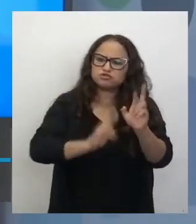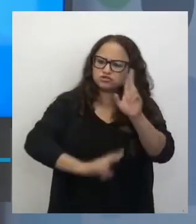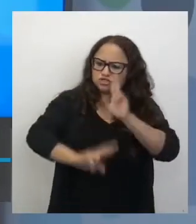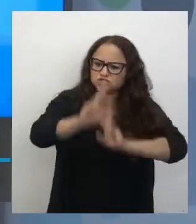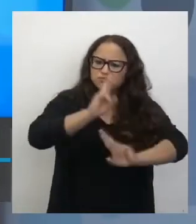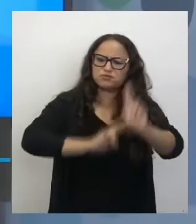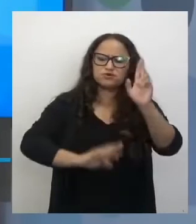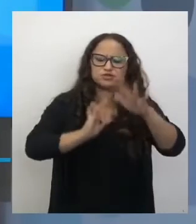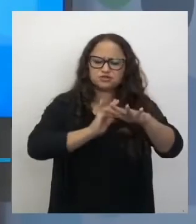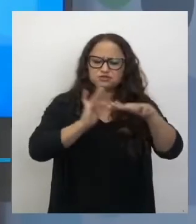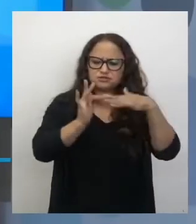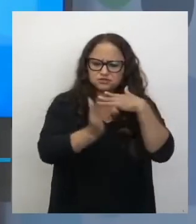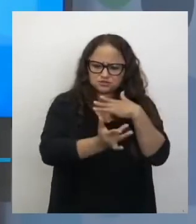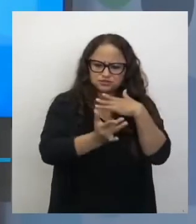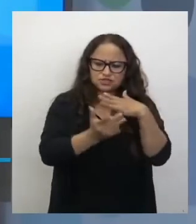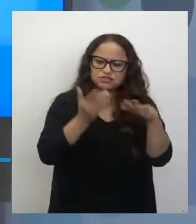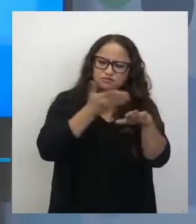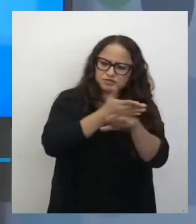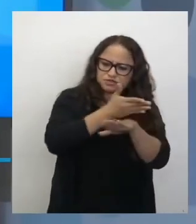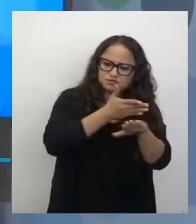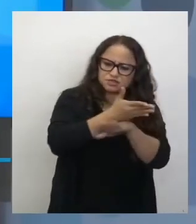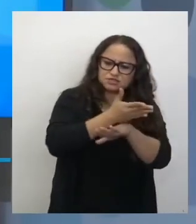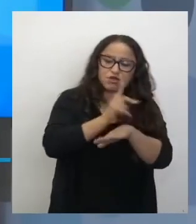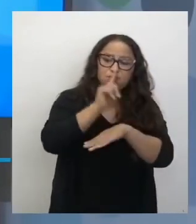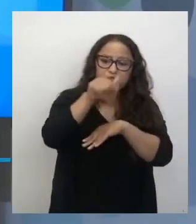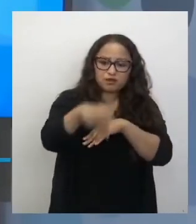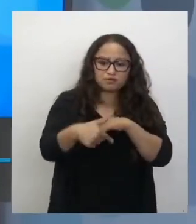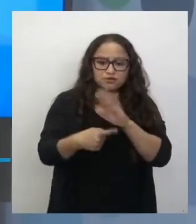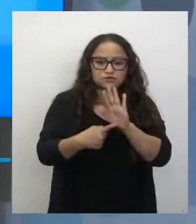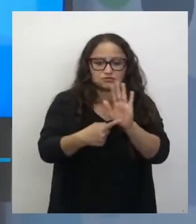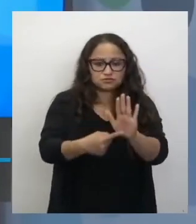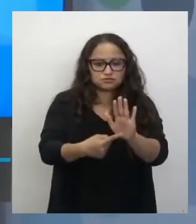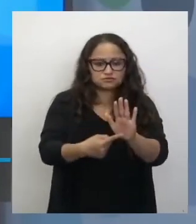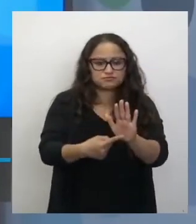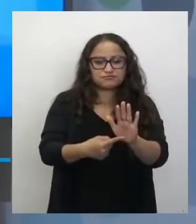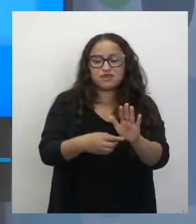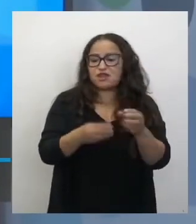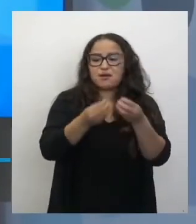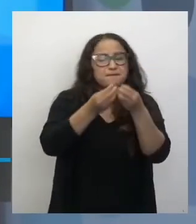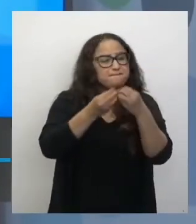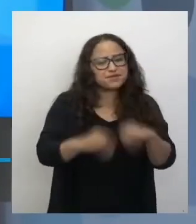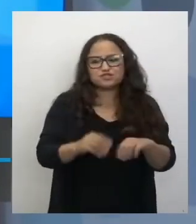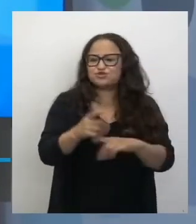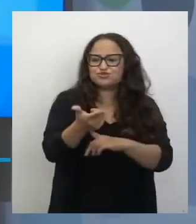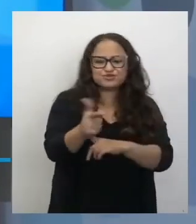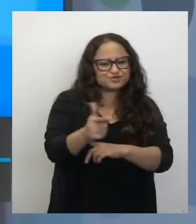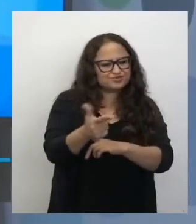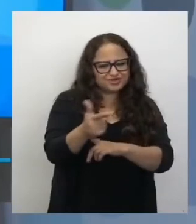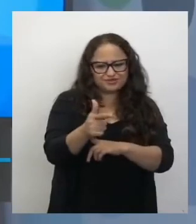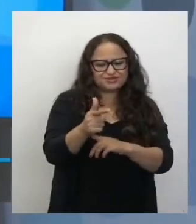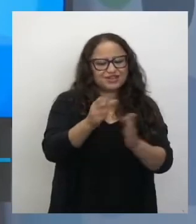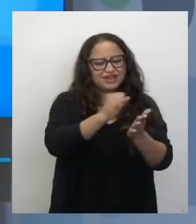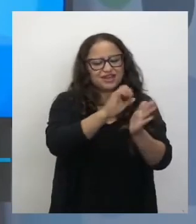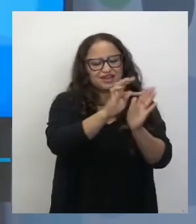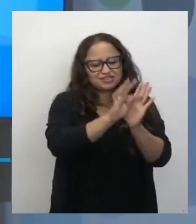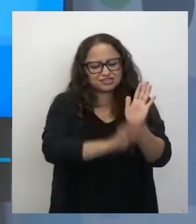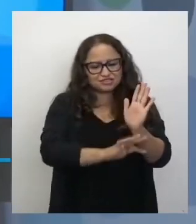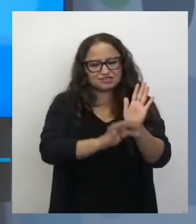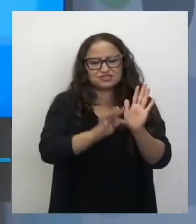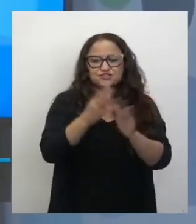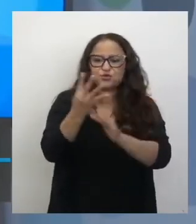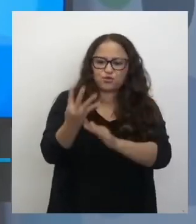tal, a participação, que a gente manifesta depois. Olha só, não acarreta nenhum tipo de prejuízo, tá? Em relação à atividade 4,